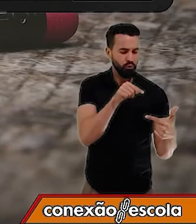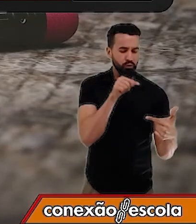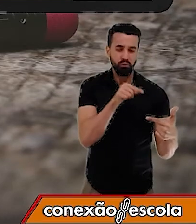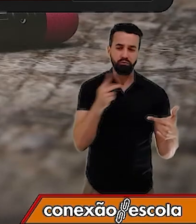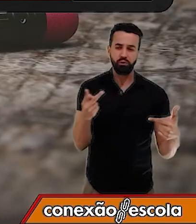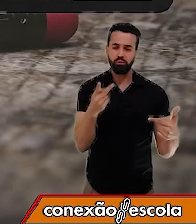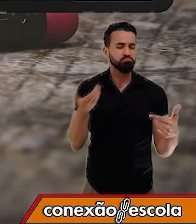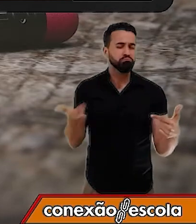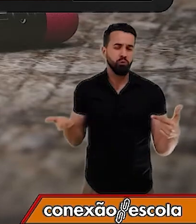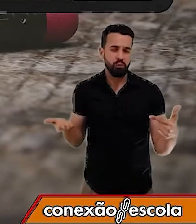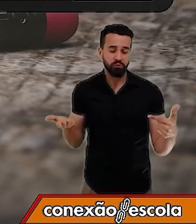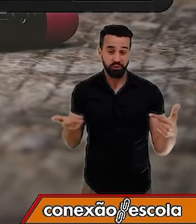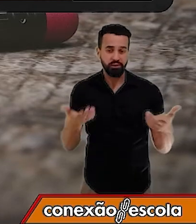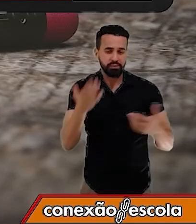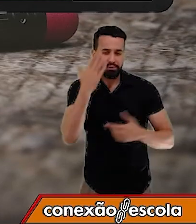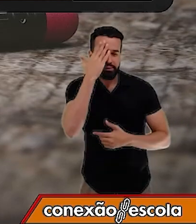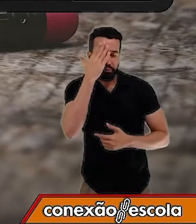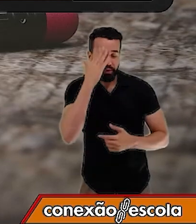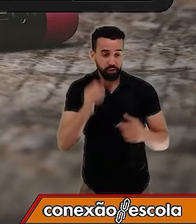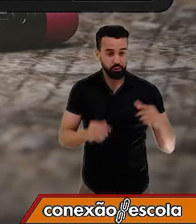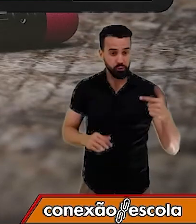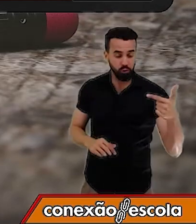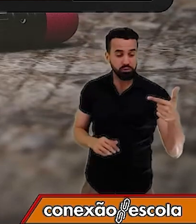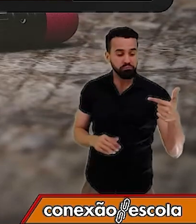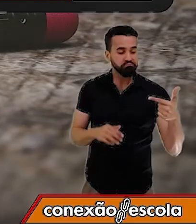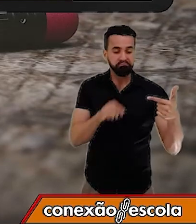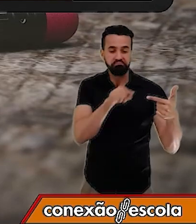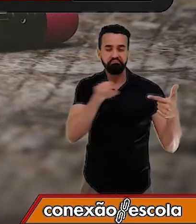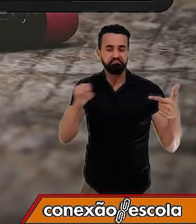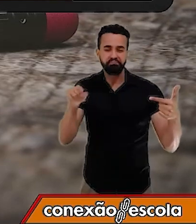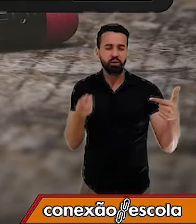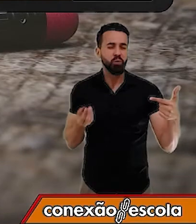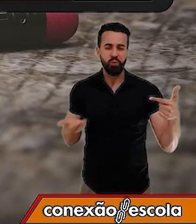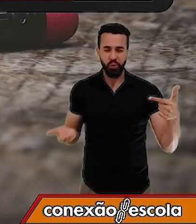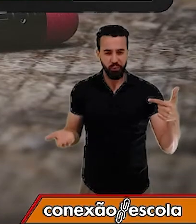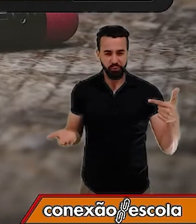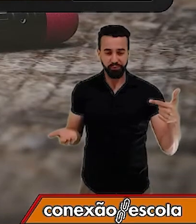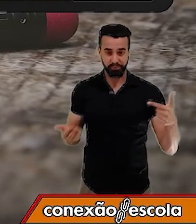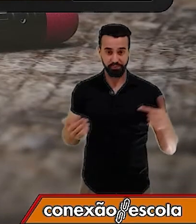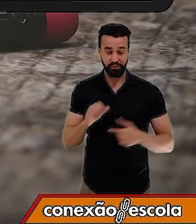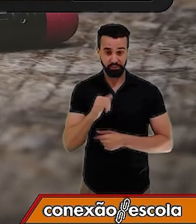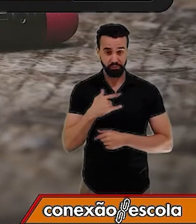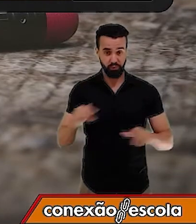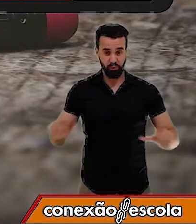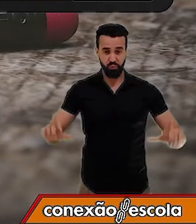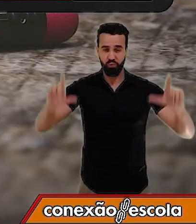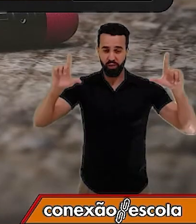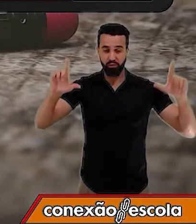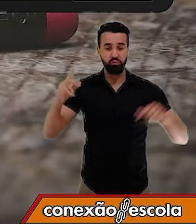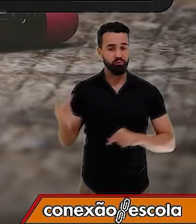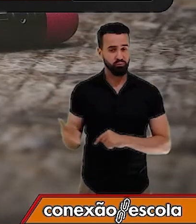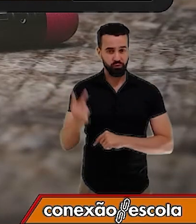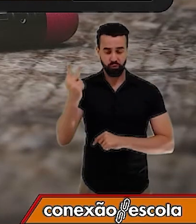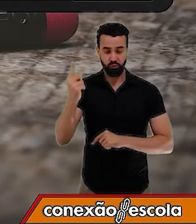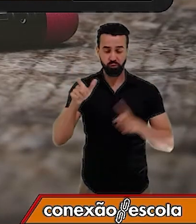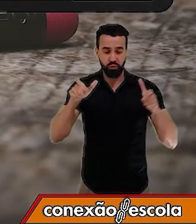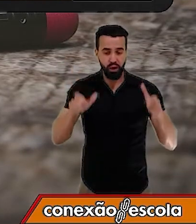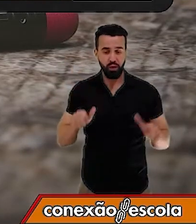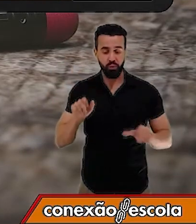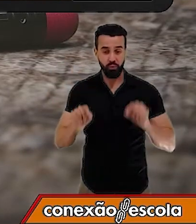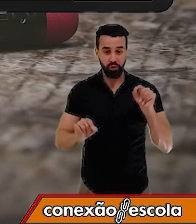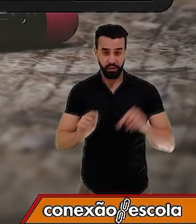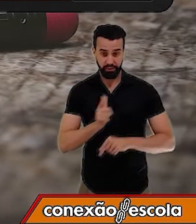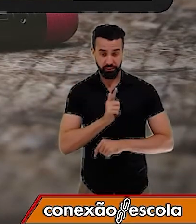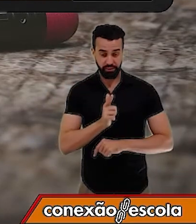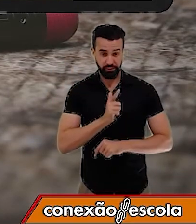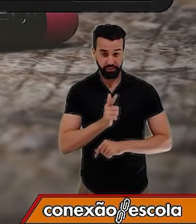desse algarismo? Eu quero saber o valor dele. Se eu colocar lá no quadro de valor e lugar, ele